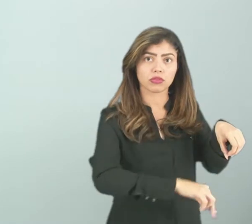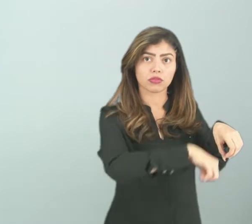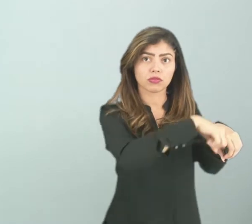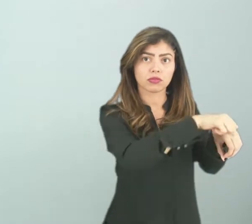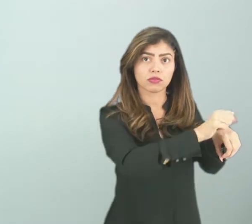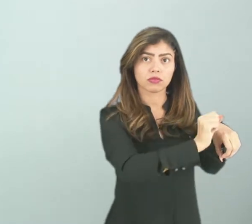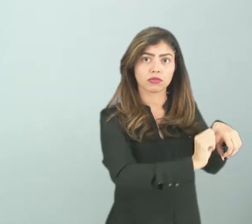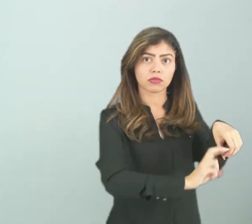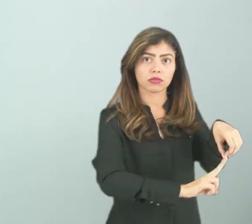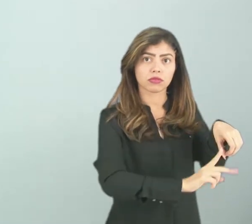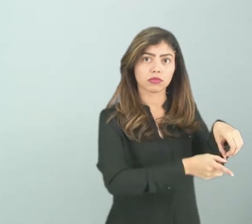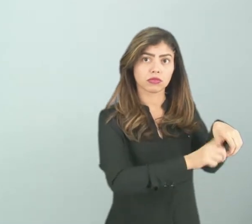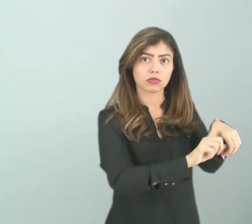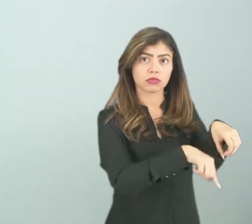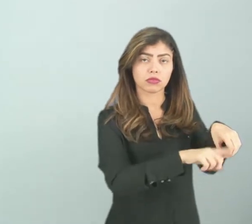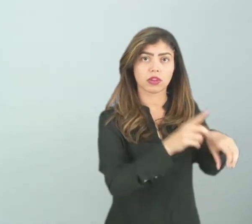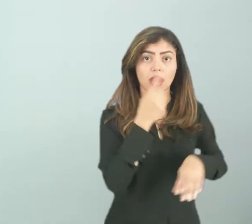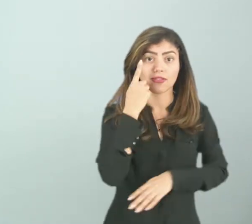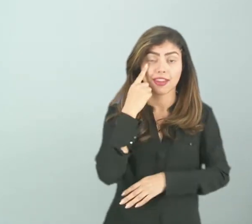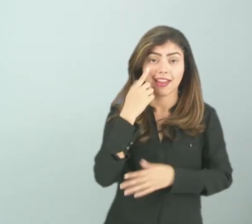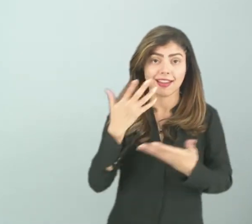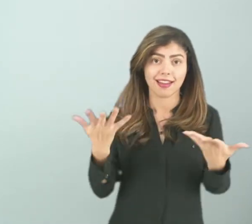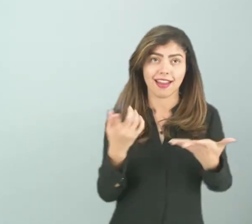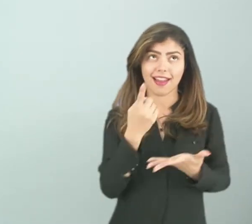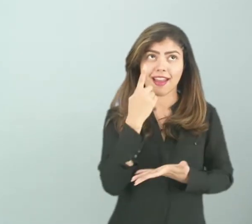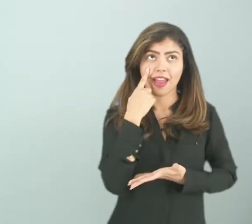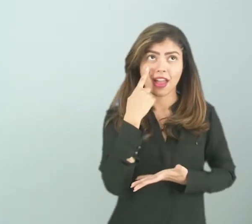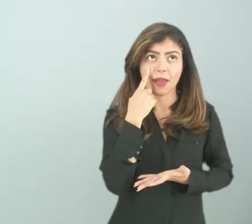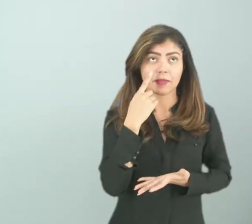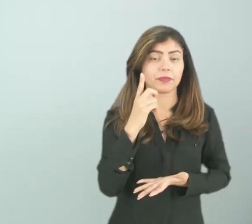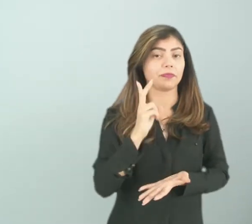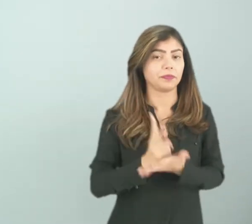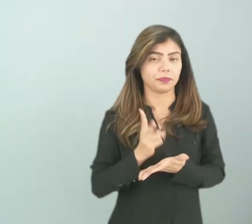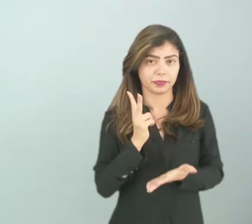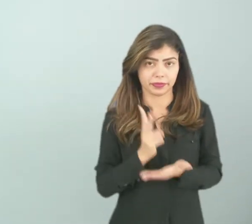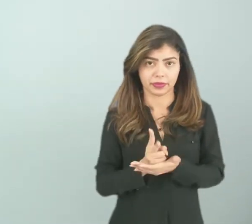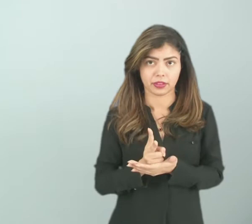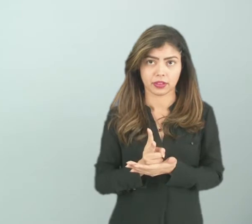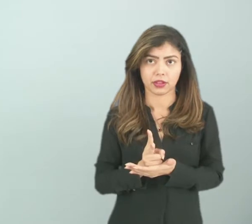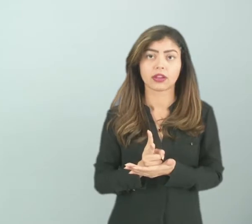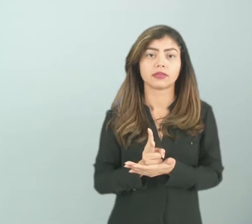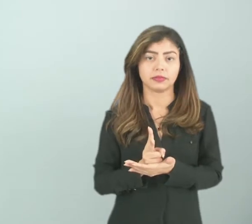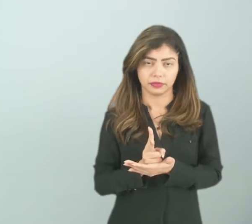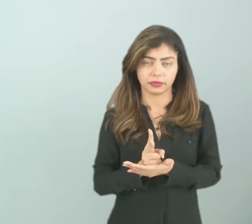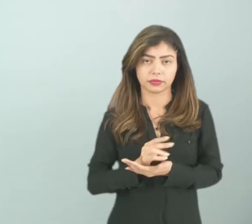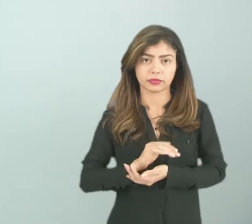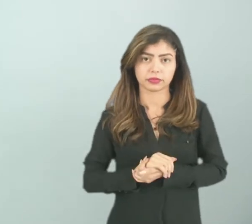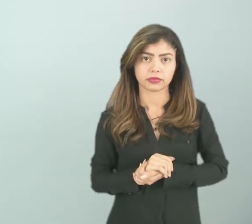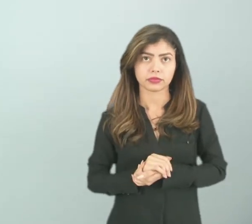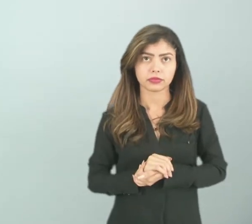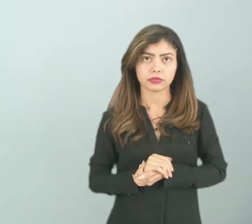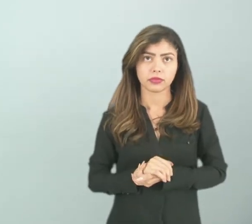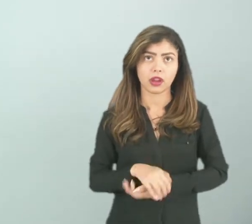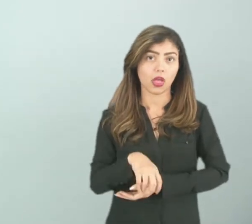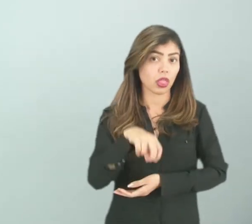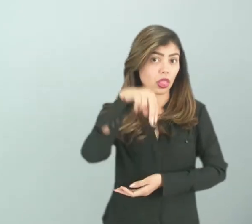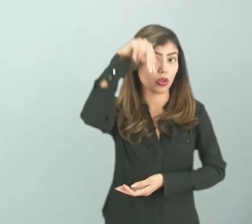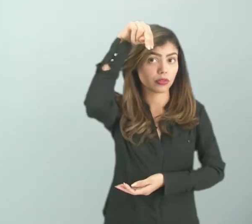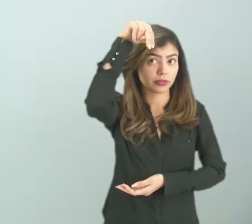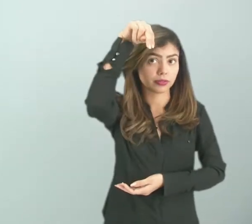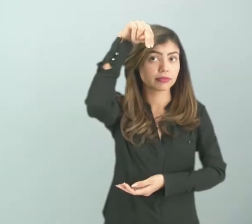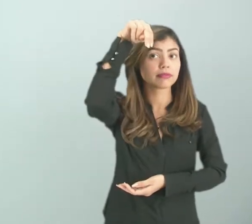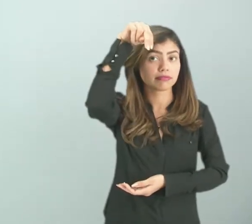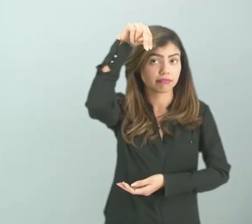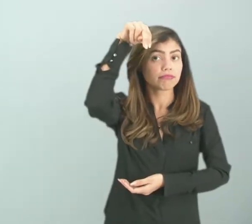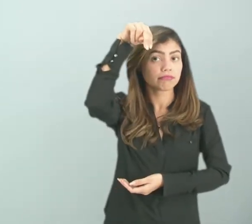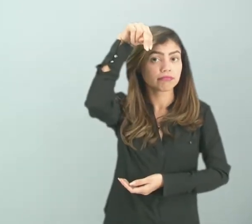uma bússola, né? Ela está sempre direcionada para o norte magnético, não é